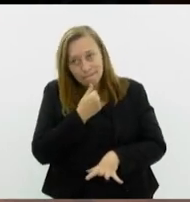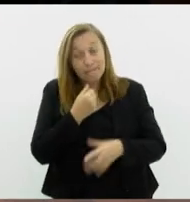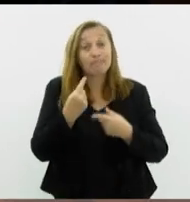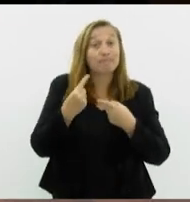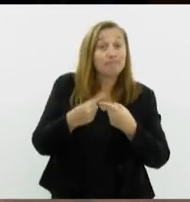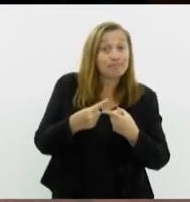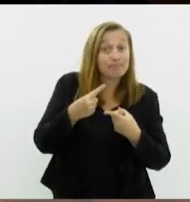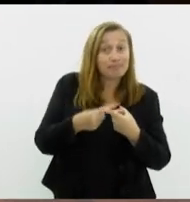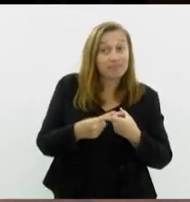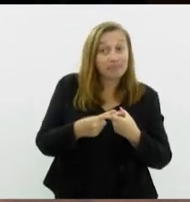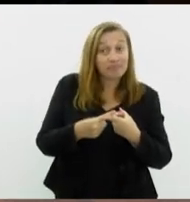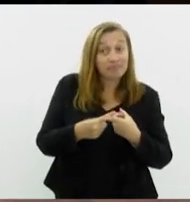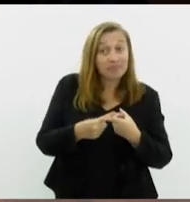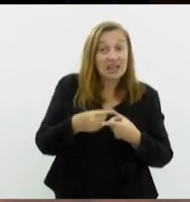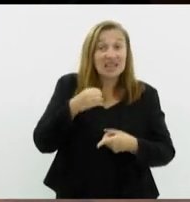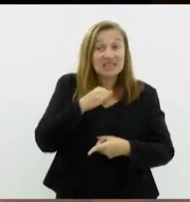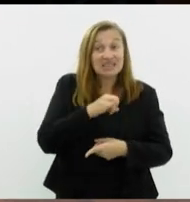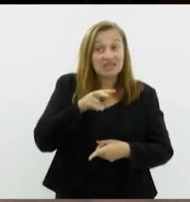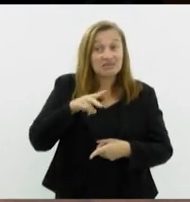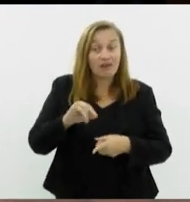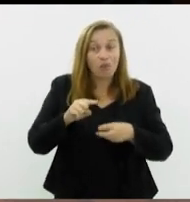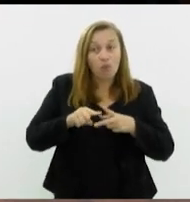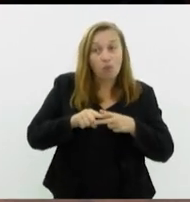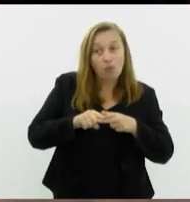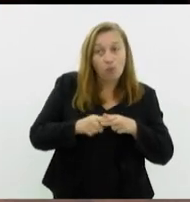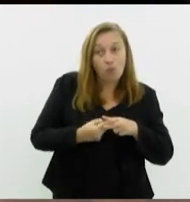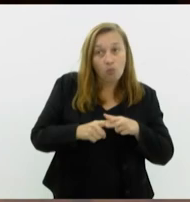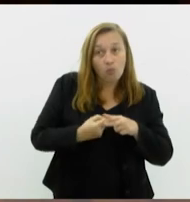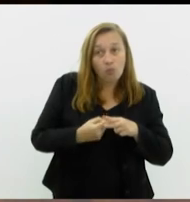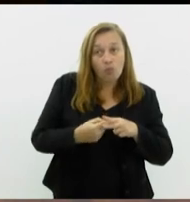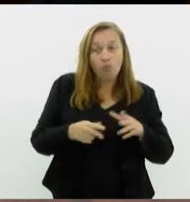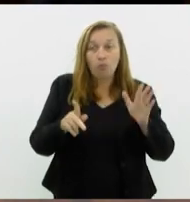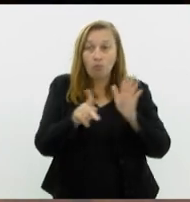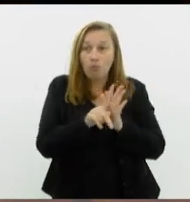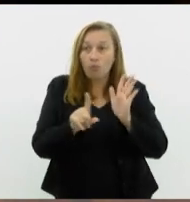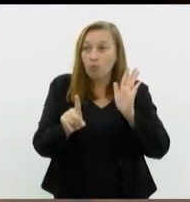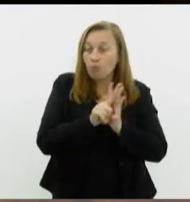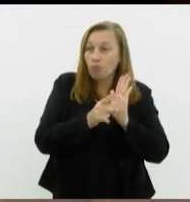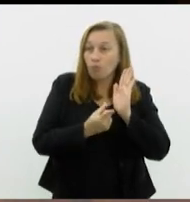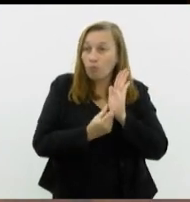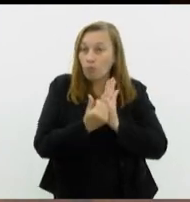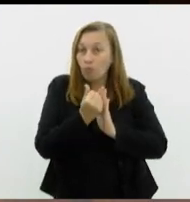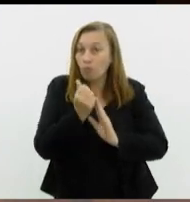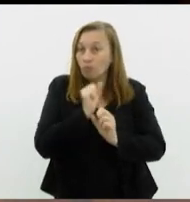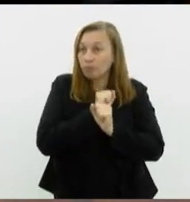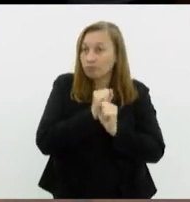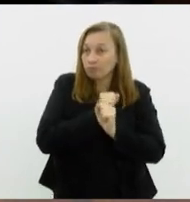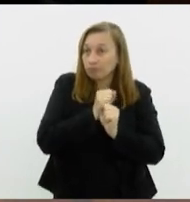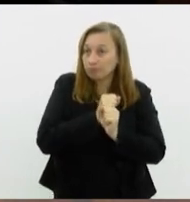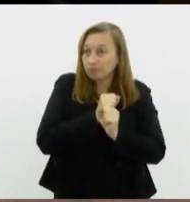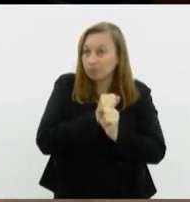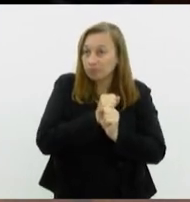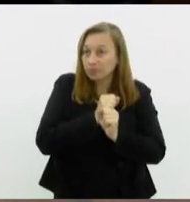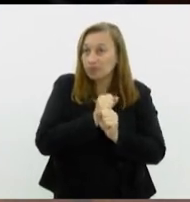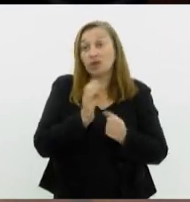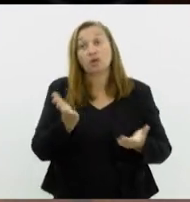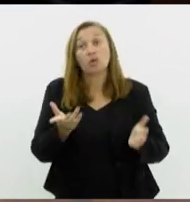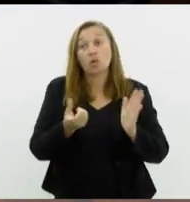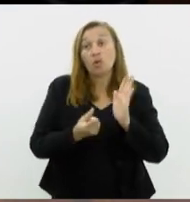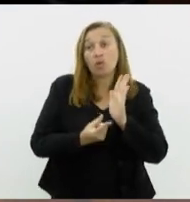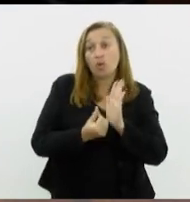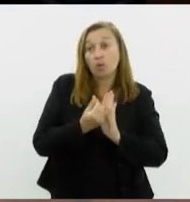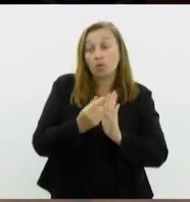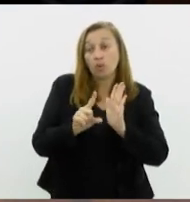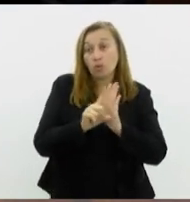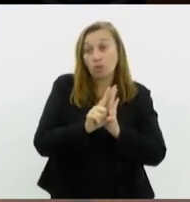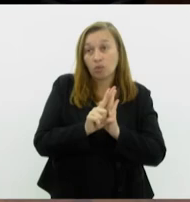porque se ela vai regulamentar o projeto de lei de orçamento anual, será o orçamento anual de